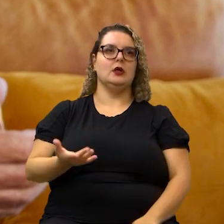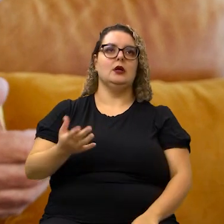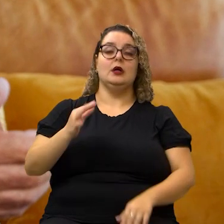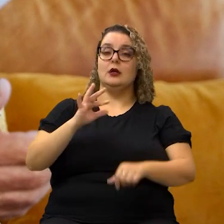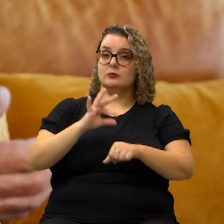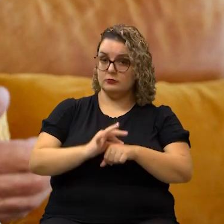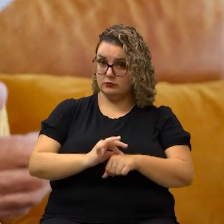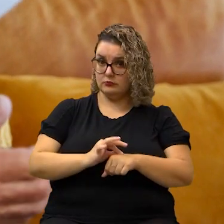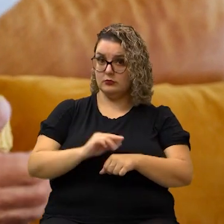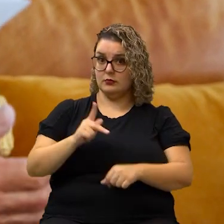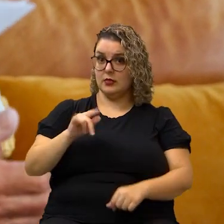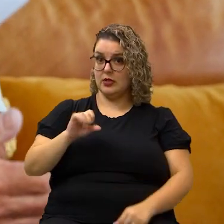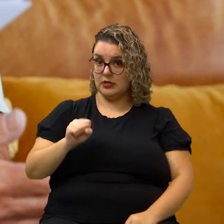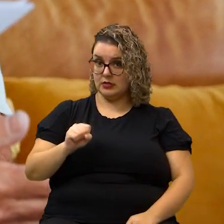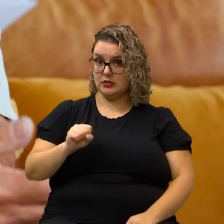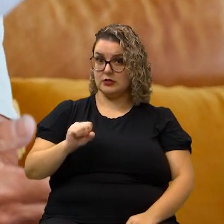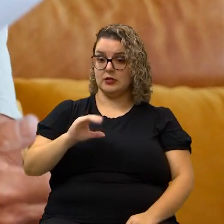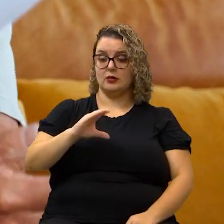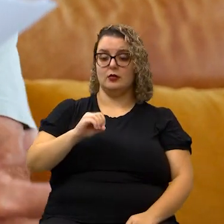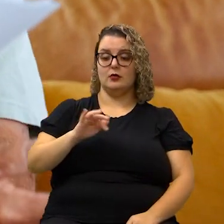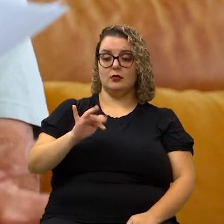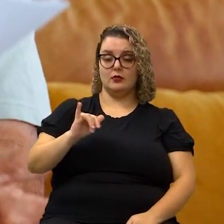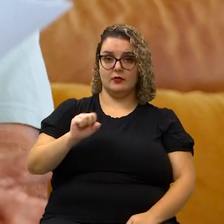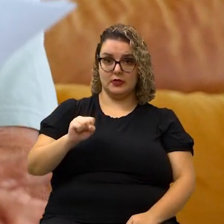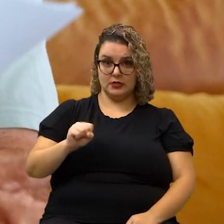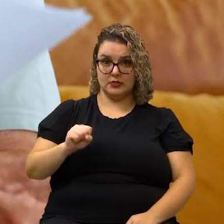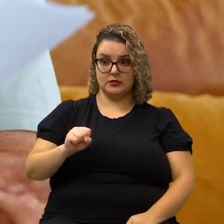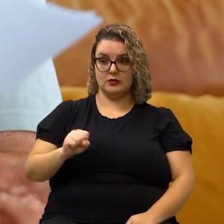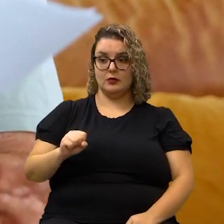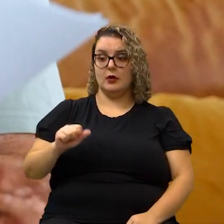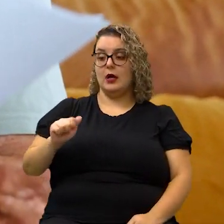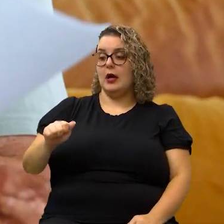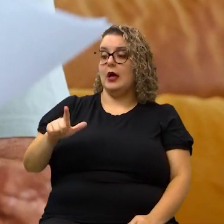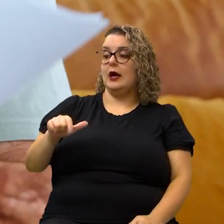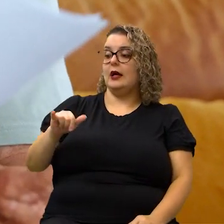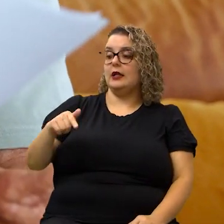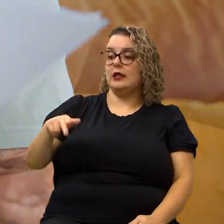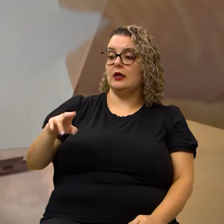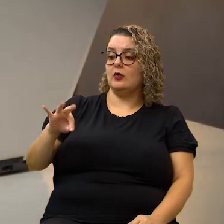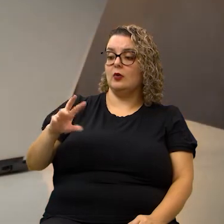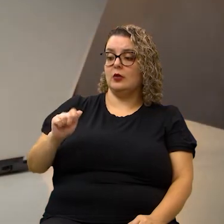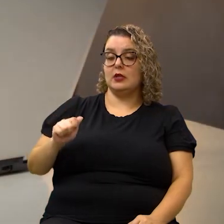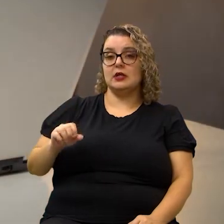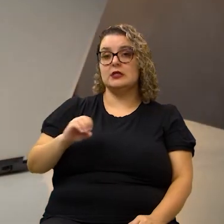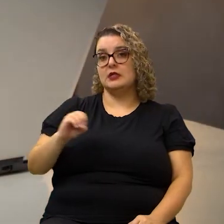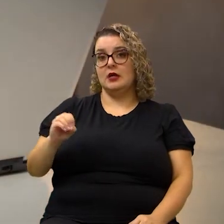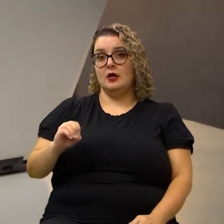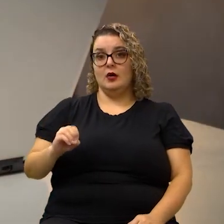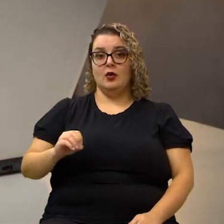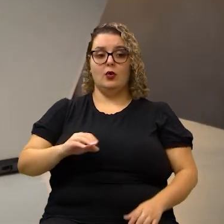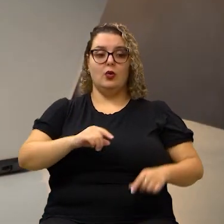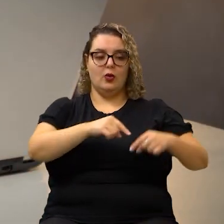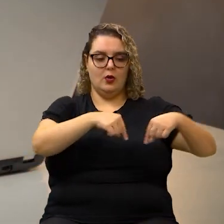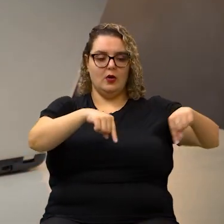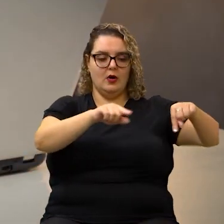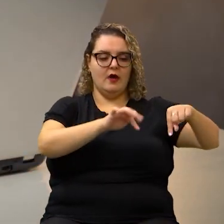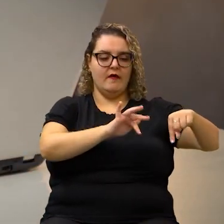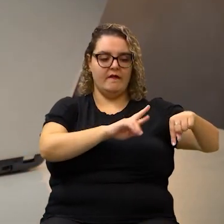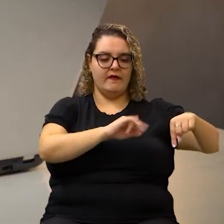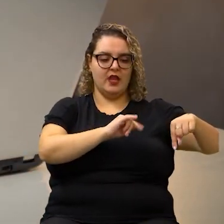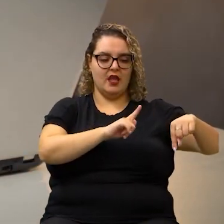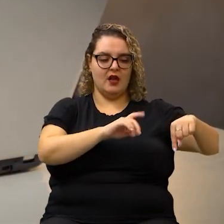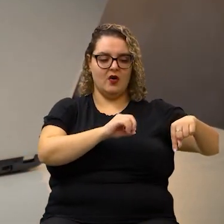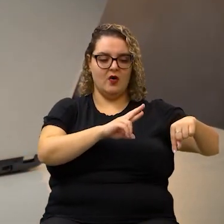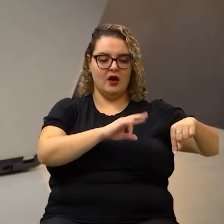tem tributação de PIS e COFINS, que são outros 2 tributos, com alíquota 0. Então o frigorífico, quando vende, já fez toda